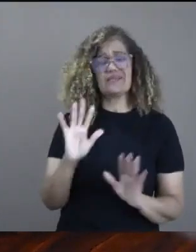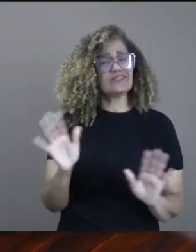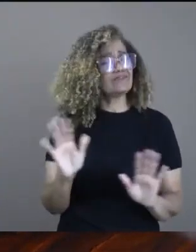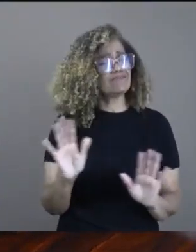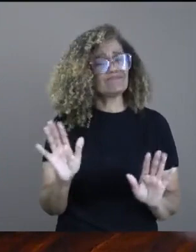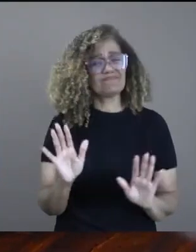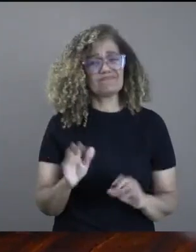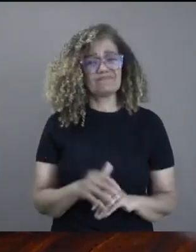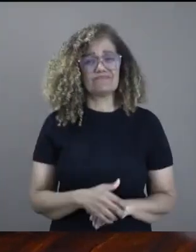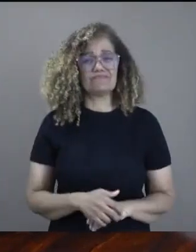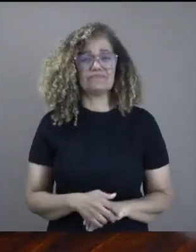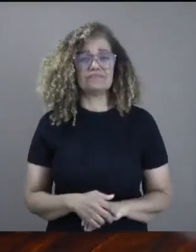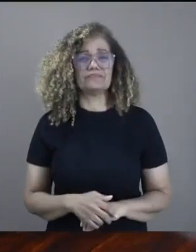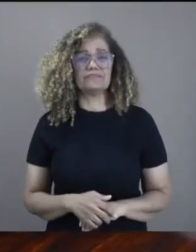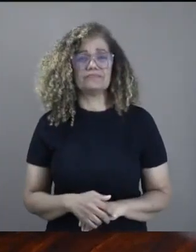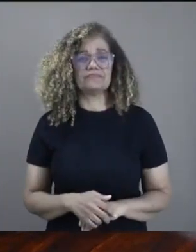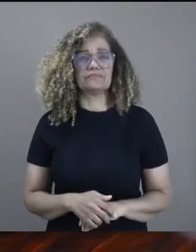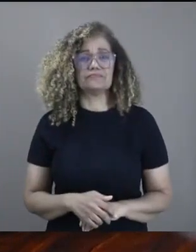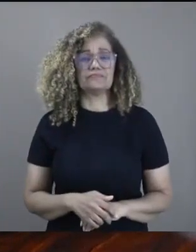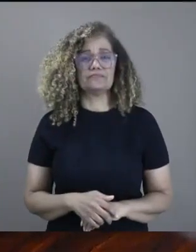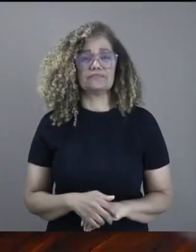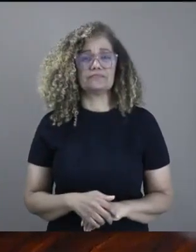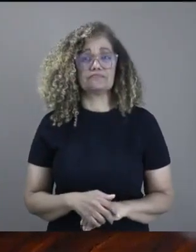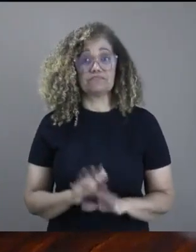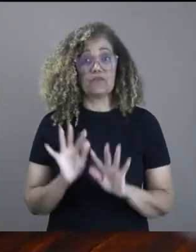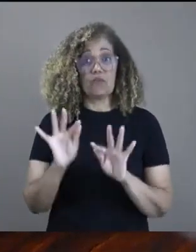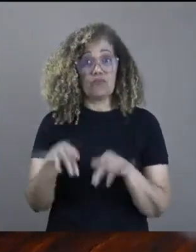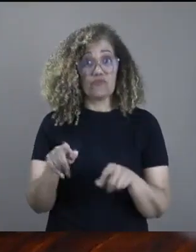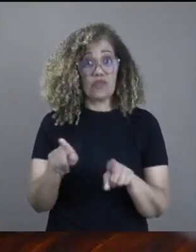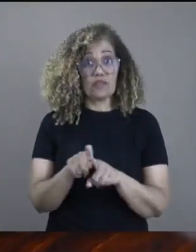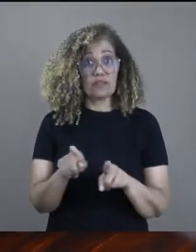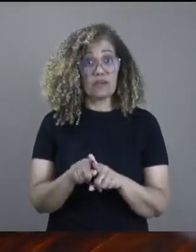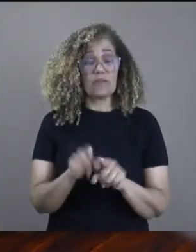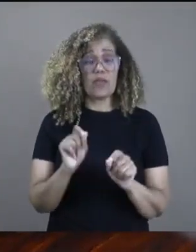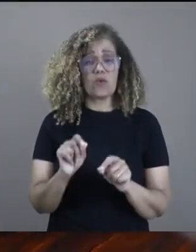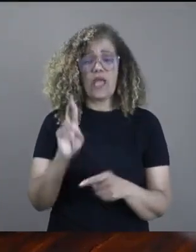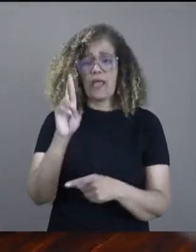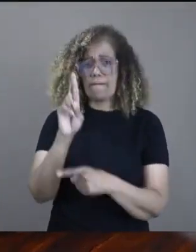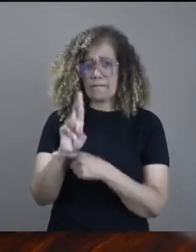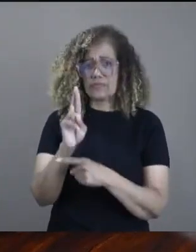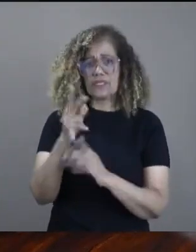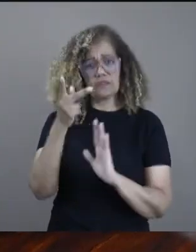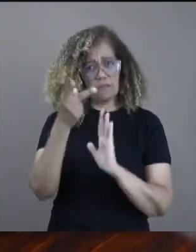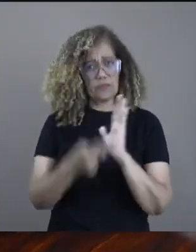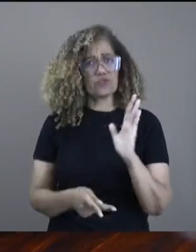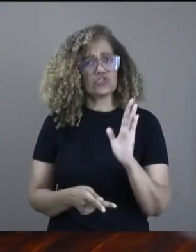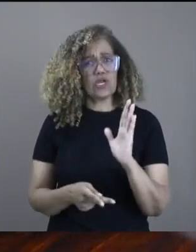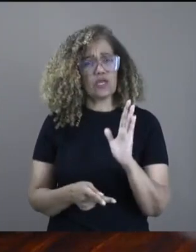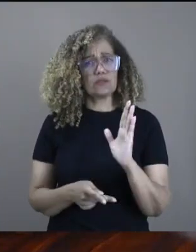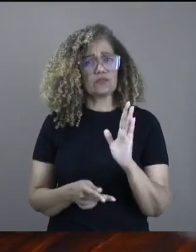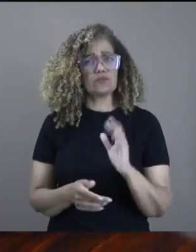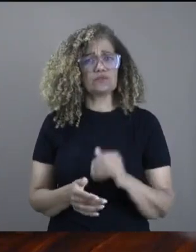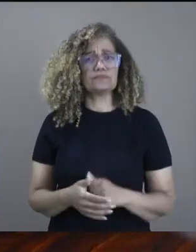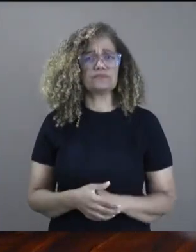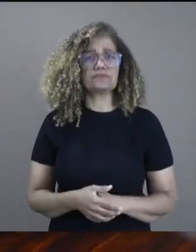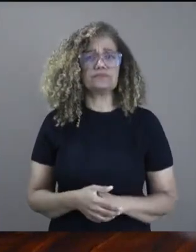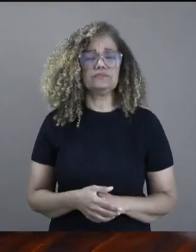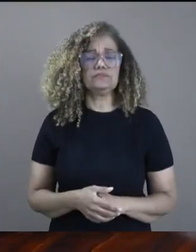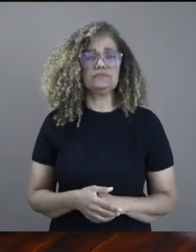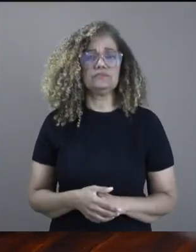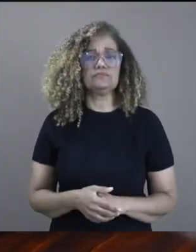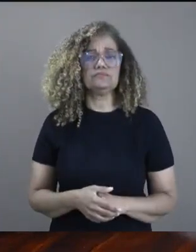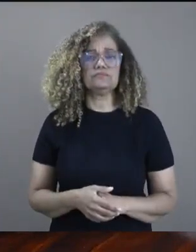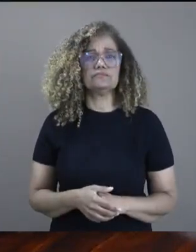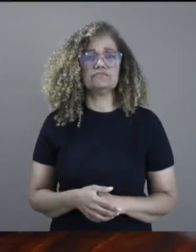fala quero por fim senhor presidente registrar que reapresentou chamado eh que